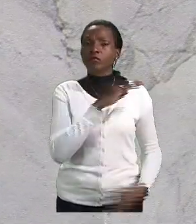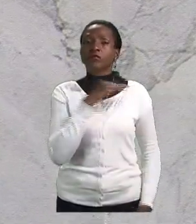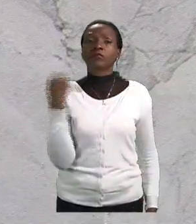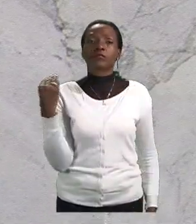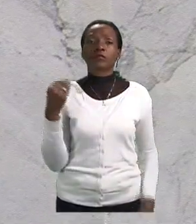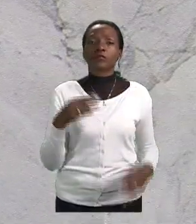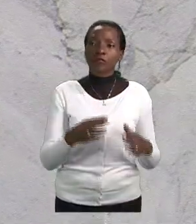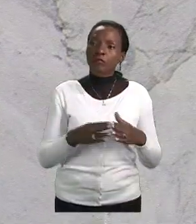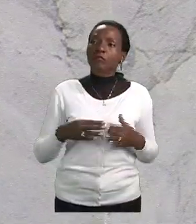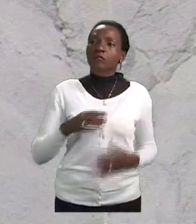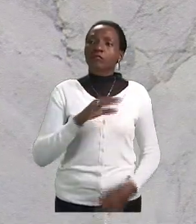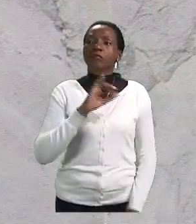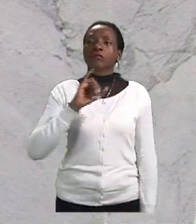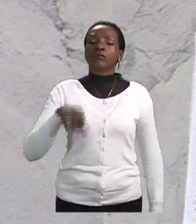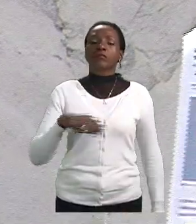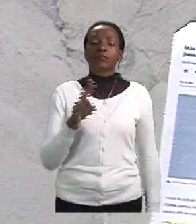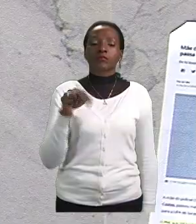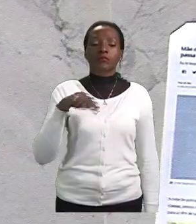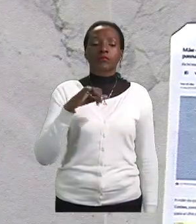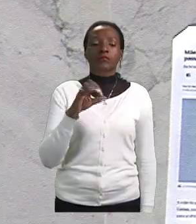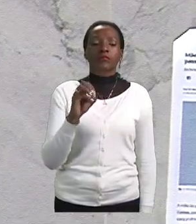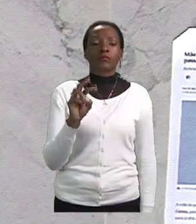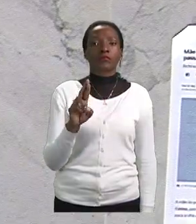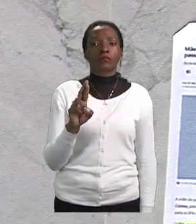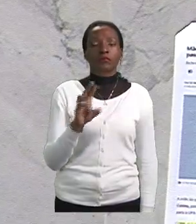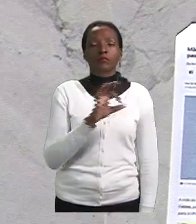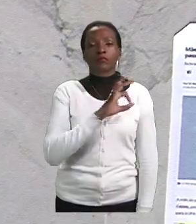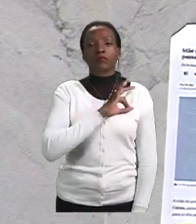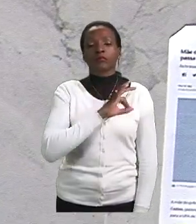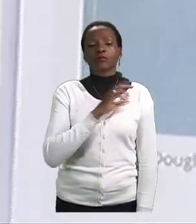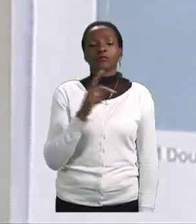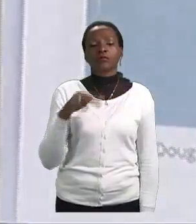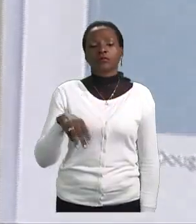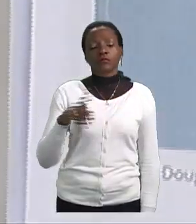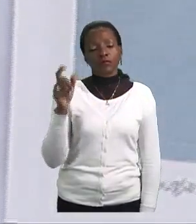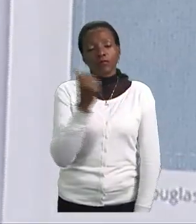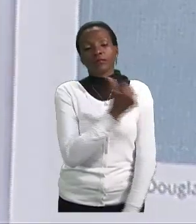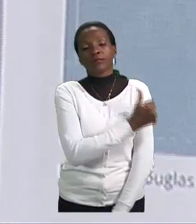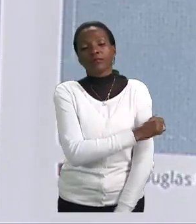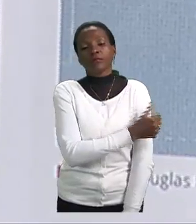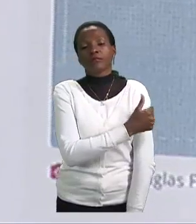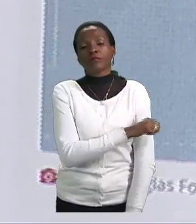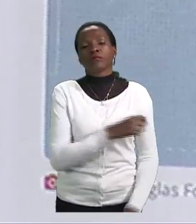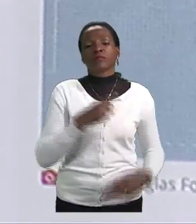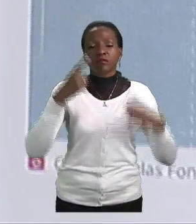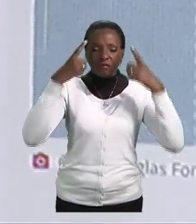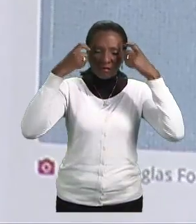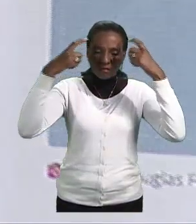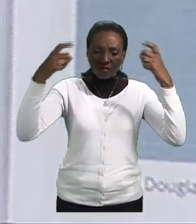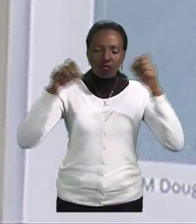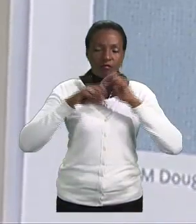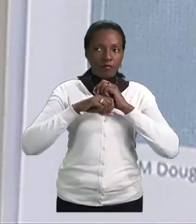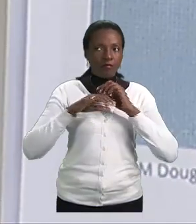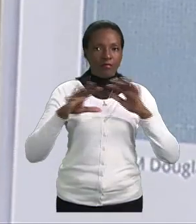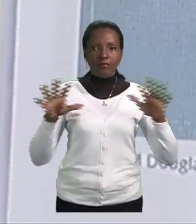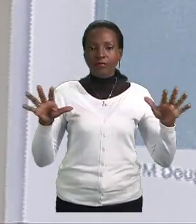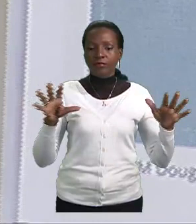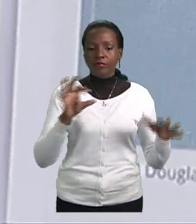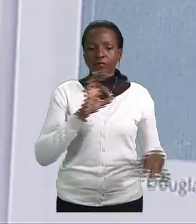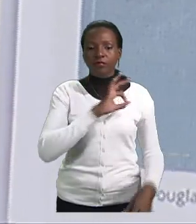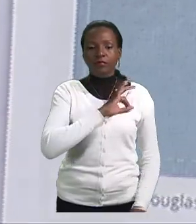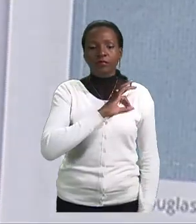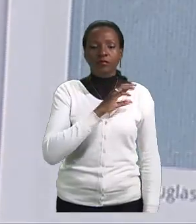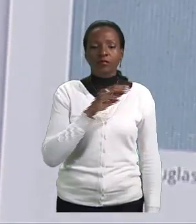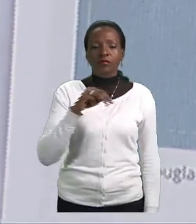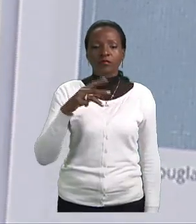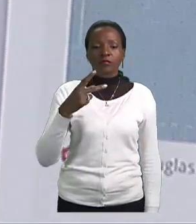favor júnior desse policial militar lá no rio de janeiro mais uma vez onde a violência impera esse policial militar foi